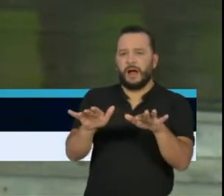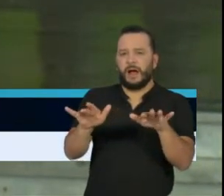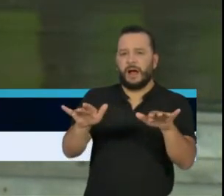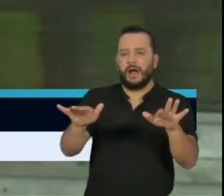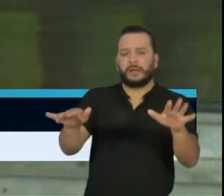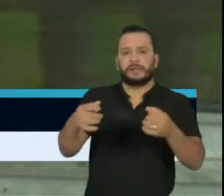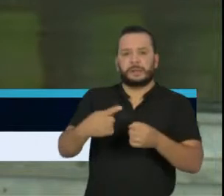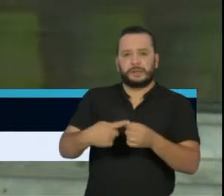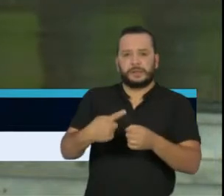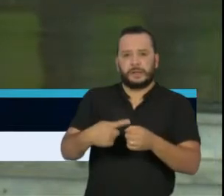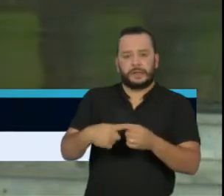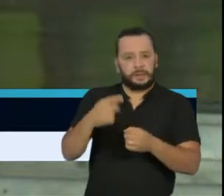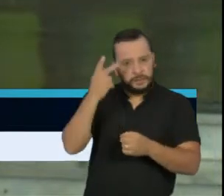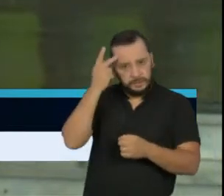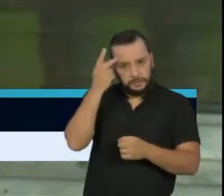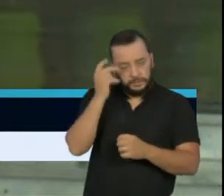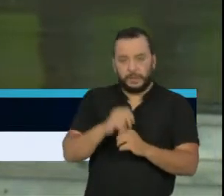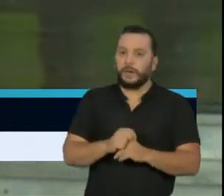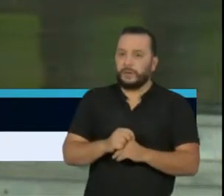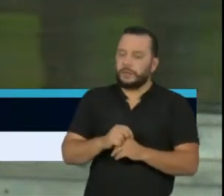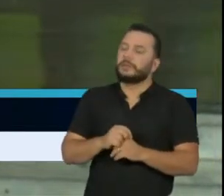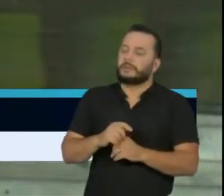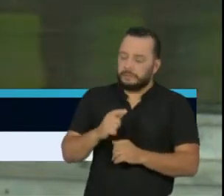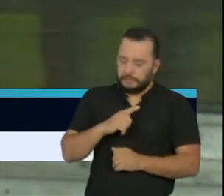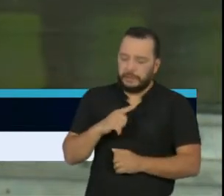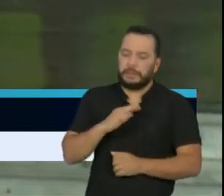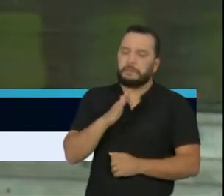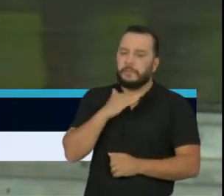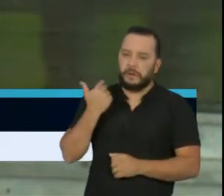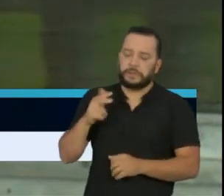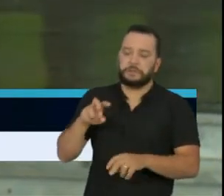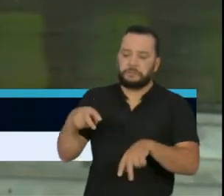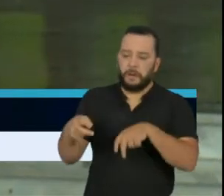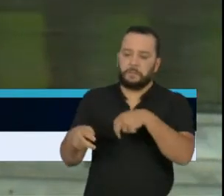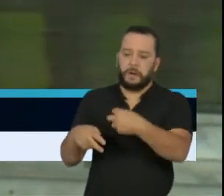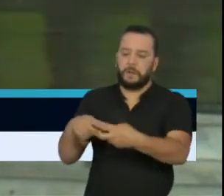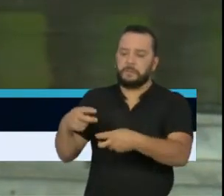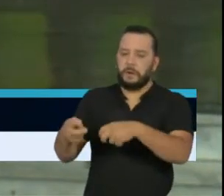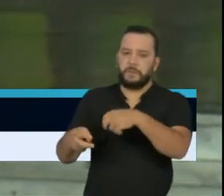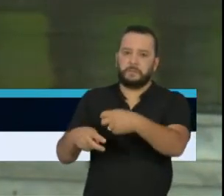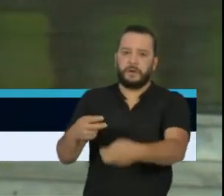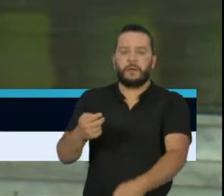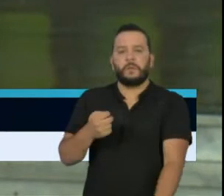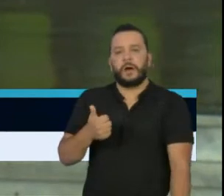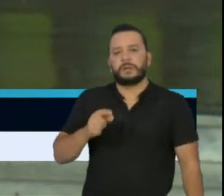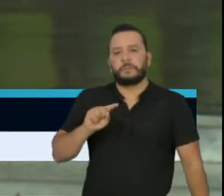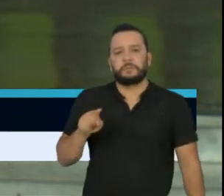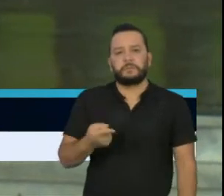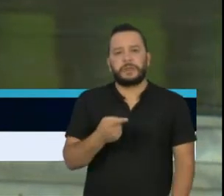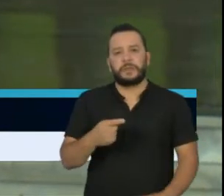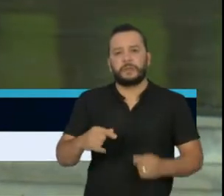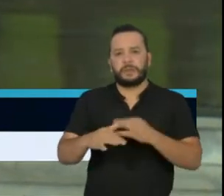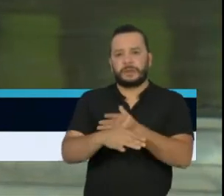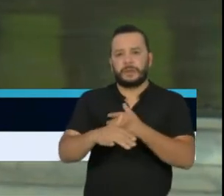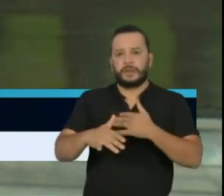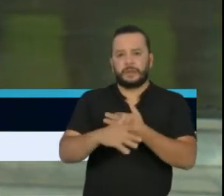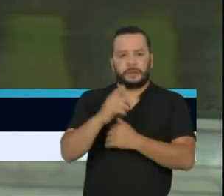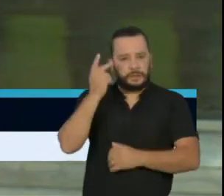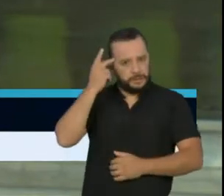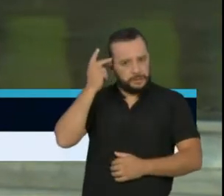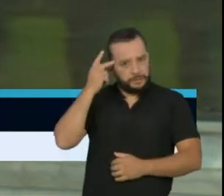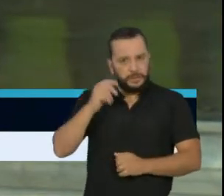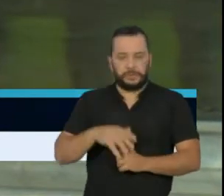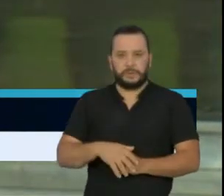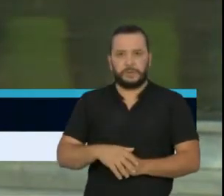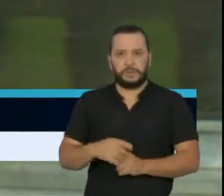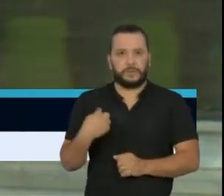já temos casos de óbitos confirmados, que chegam a quase 1.000 na cidade de São Paulo. Nós